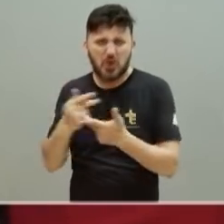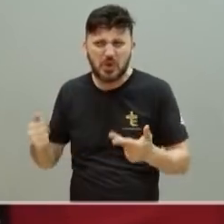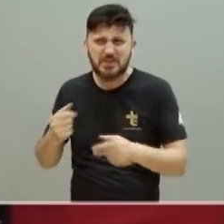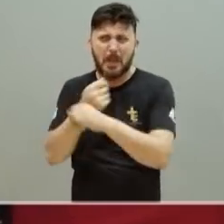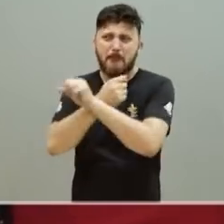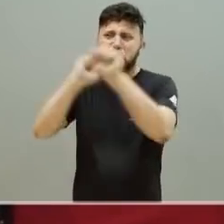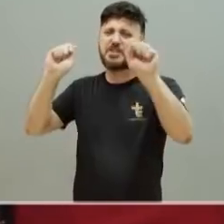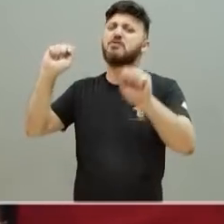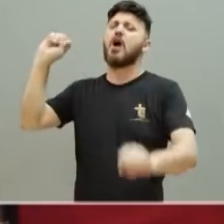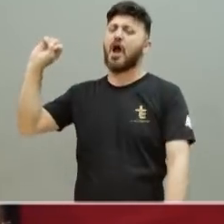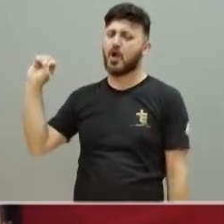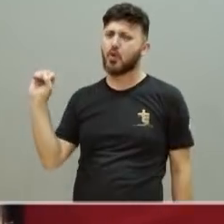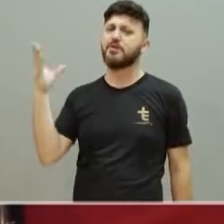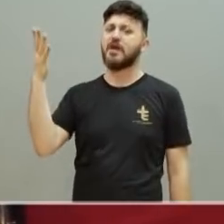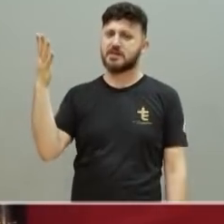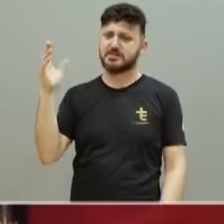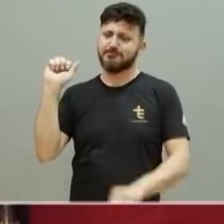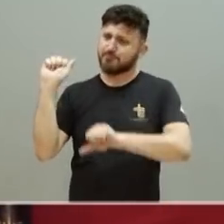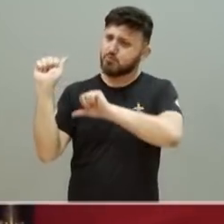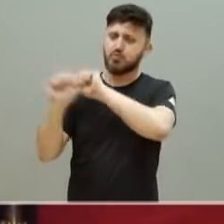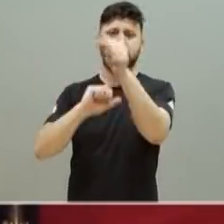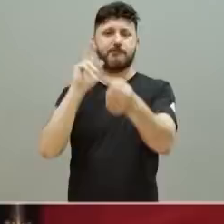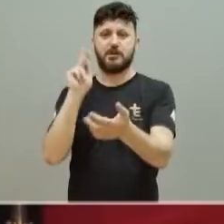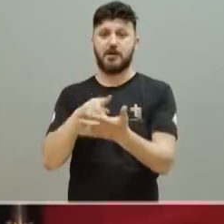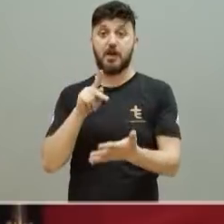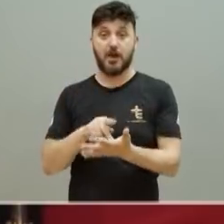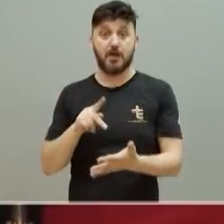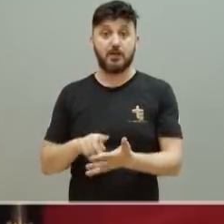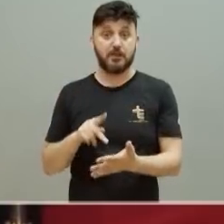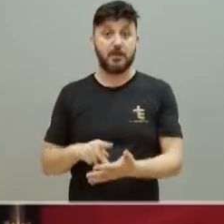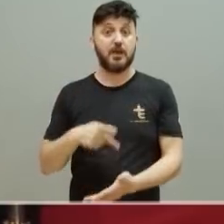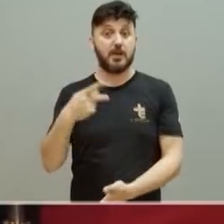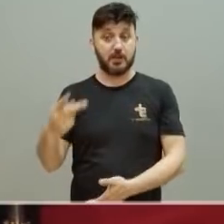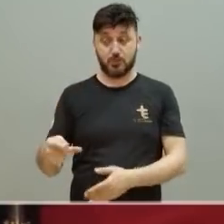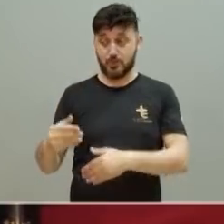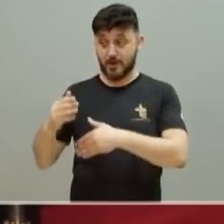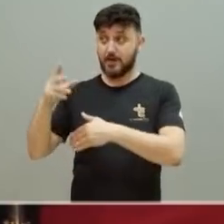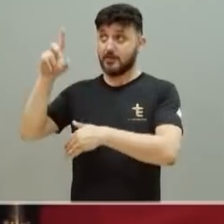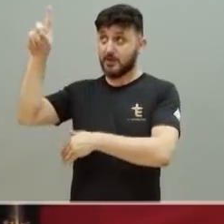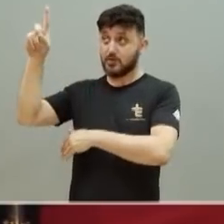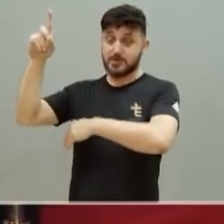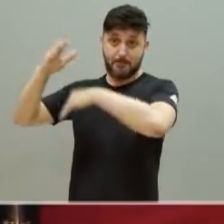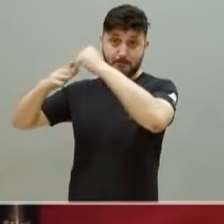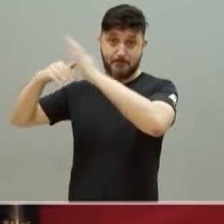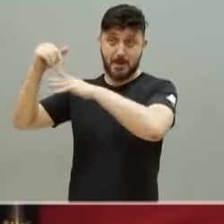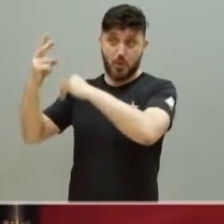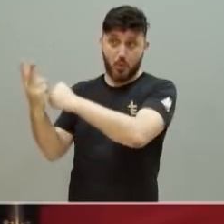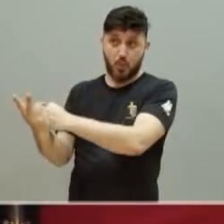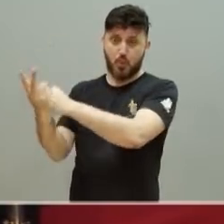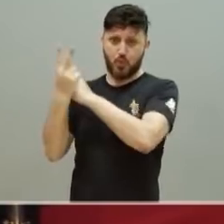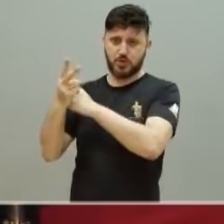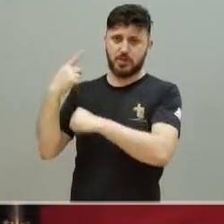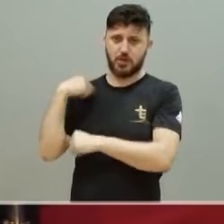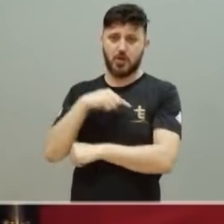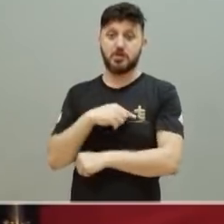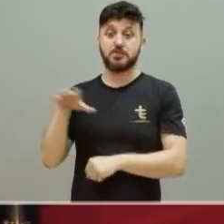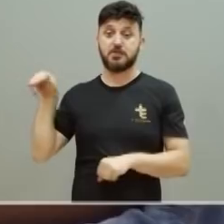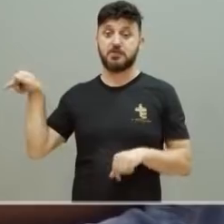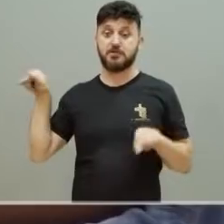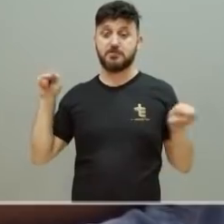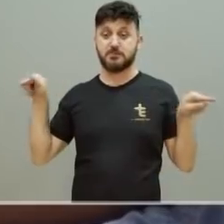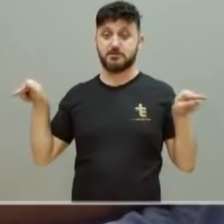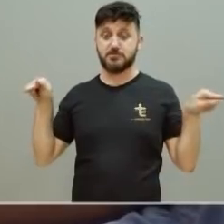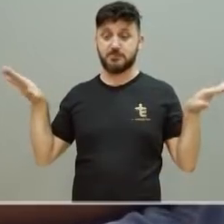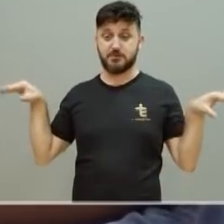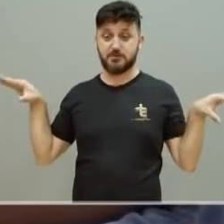todo o poder e toda autoridade, na sua destra que nos sustenta. Cutuca quem está do seu lado, fala: está dando